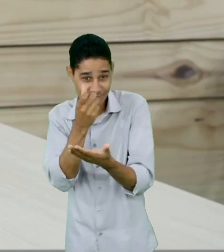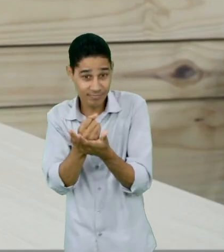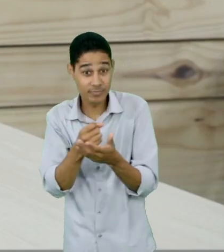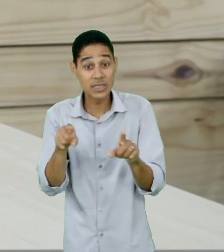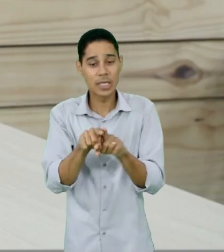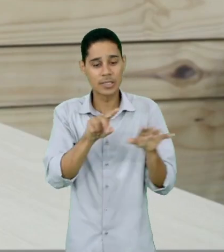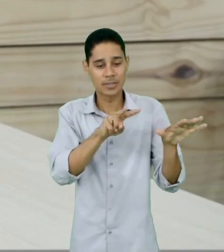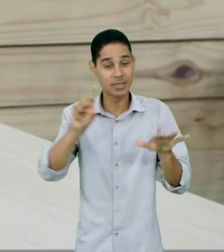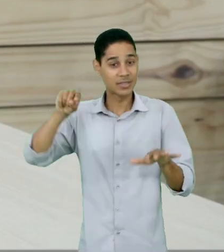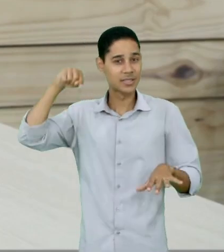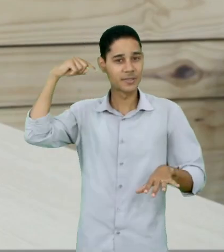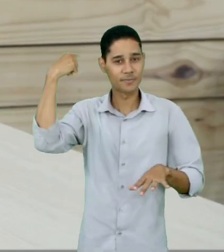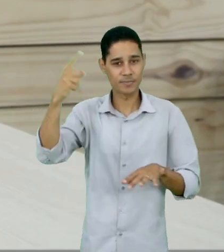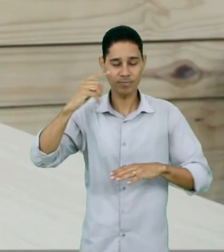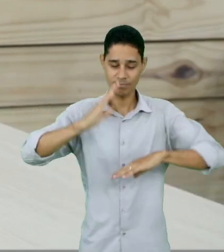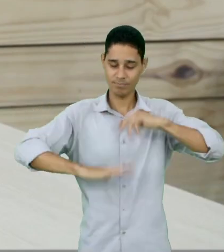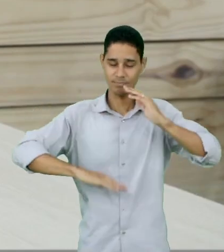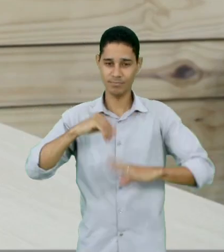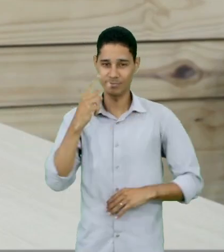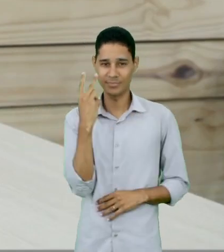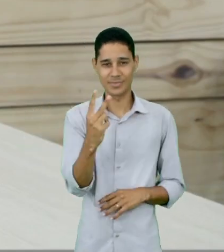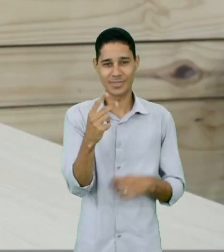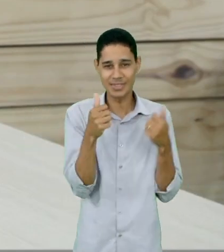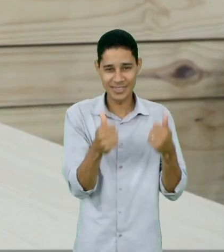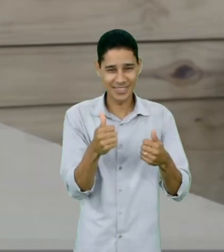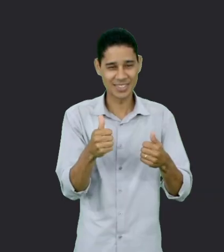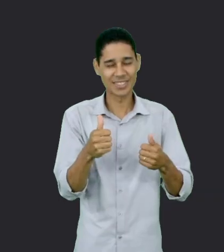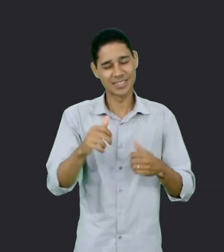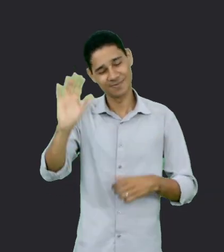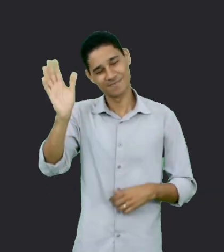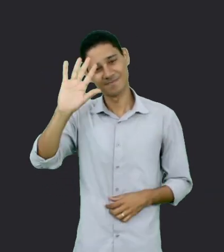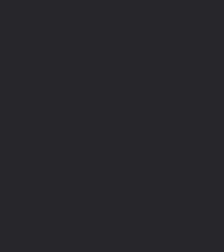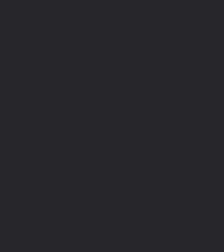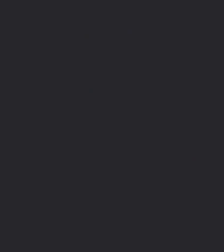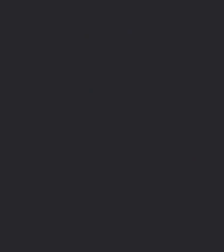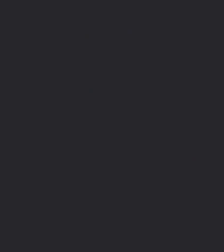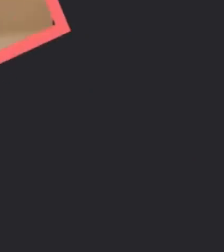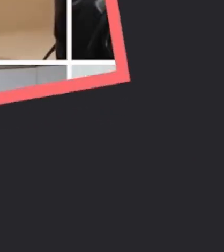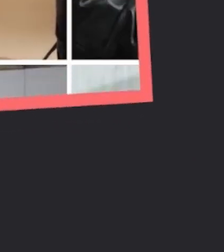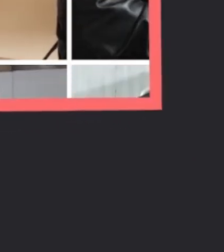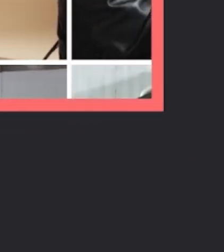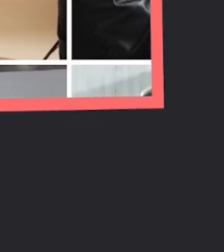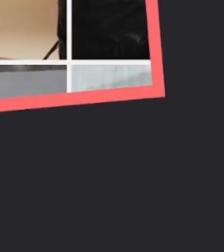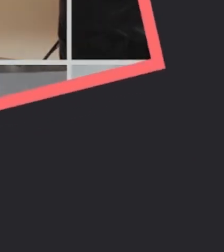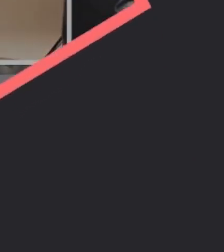na Competência 2. Beleza? Valeu!